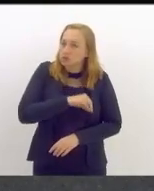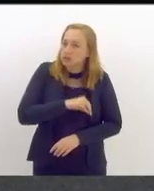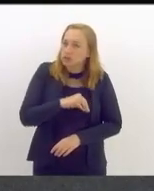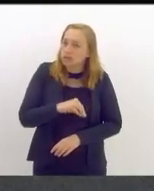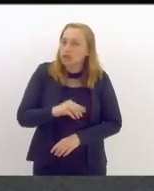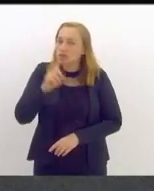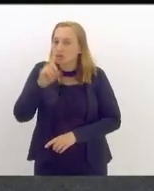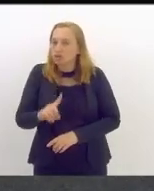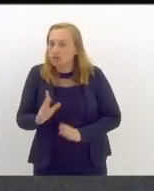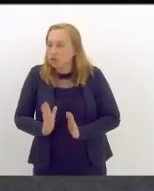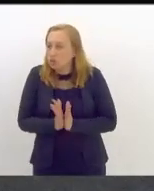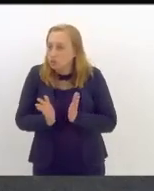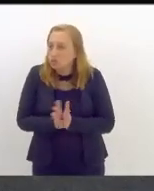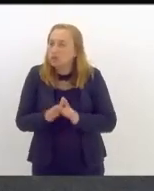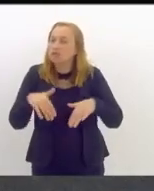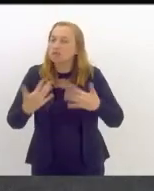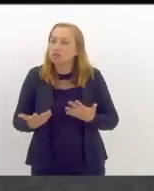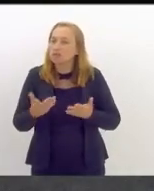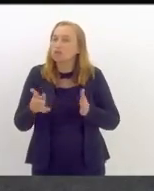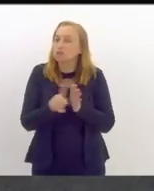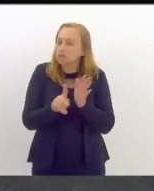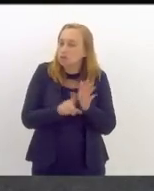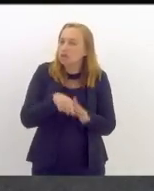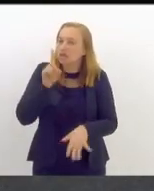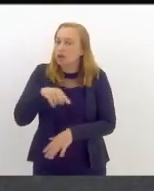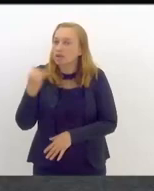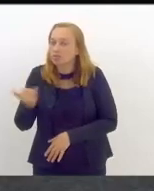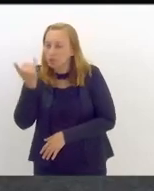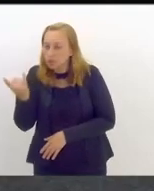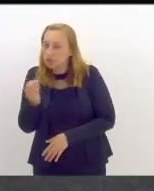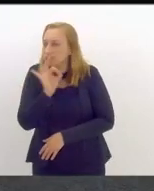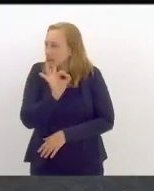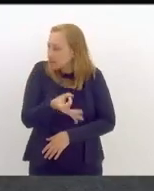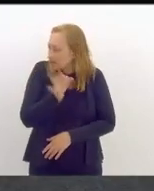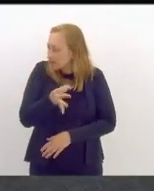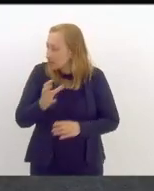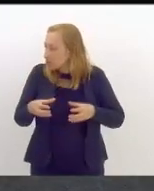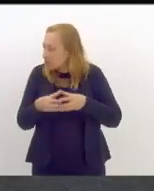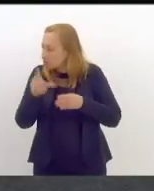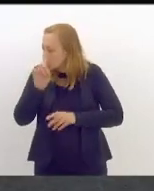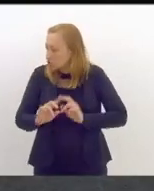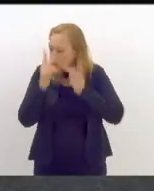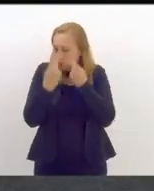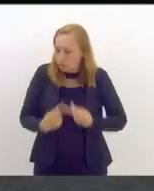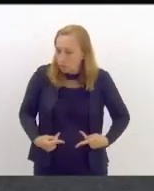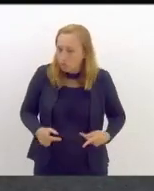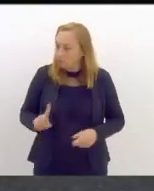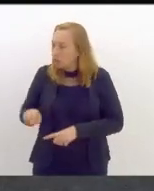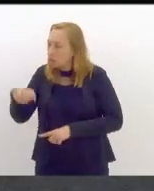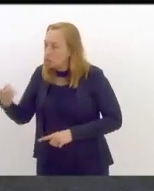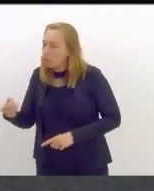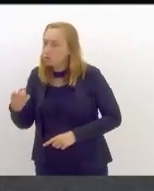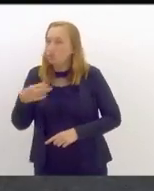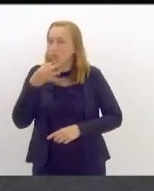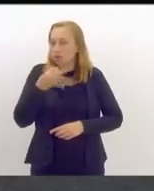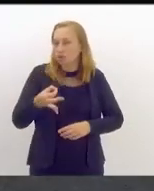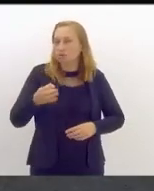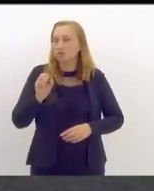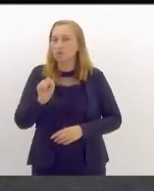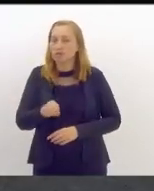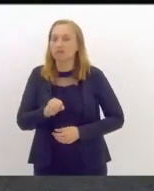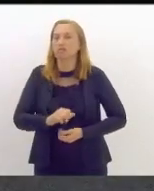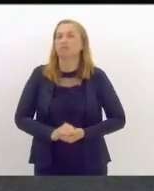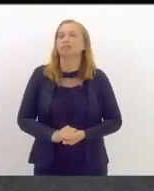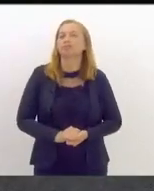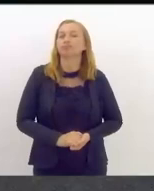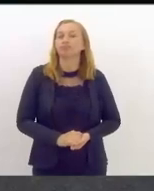direitos muito precarizadas então projeto emeritório obviamente a comissão de direitos humanos não teria outro parecer que não favorável